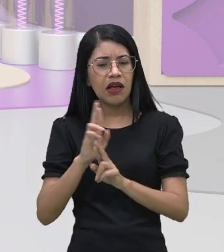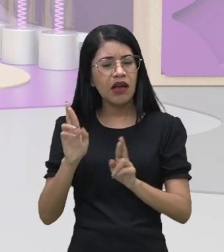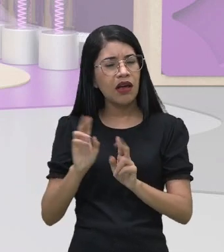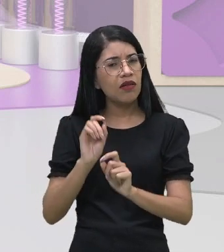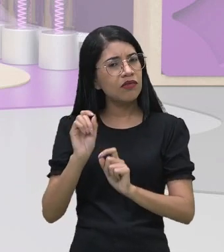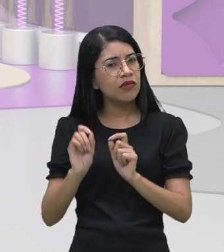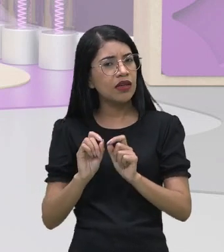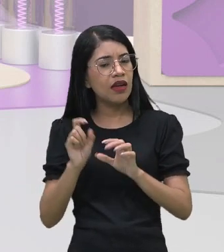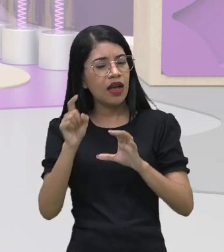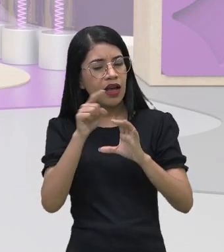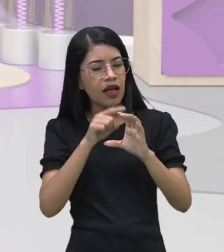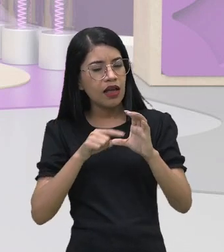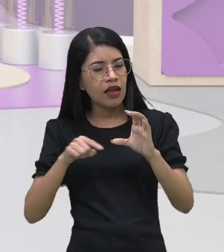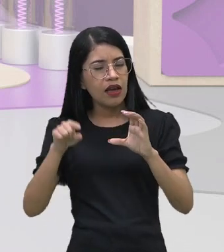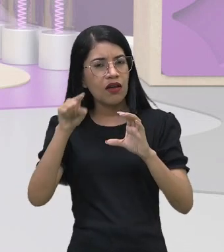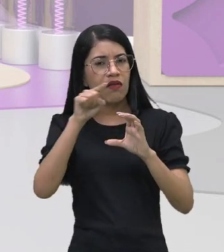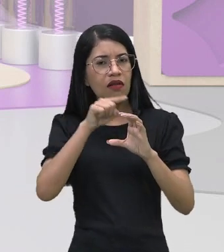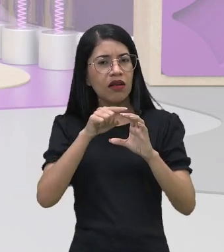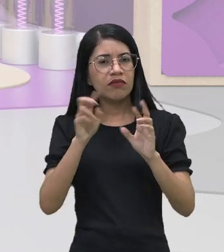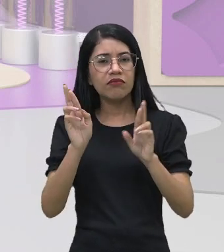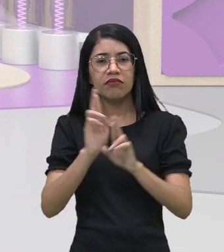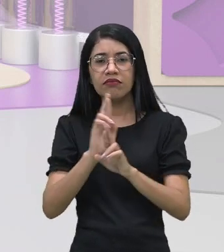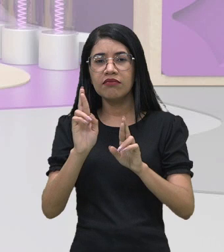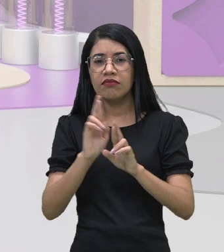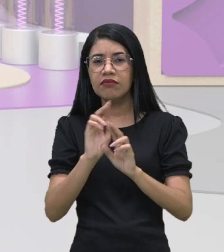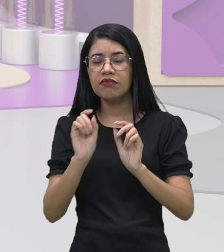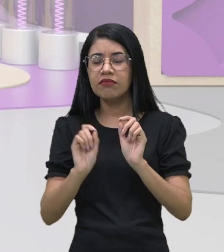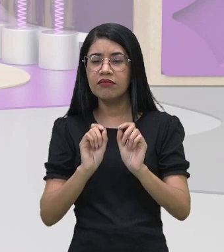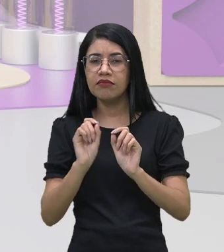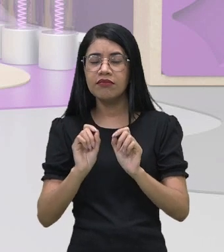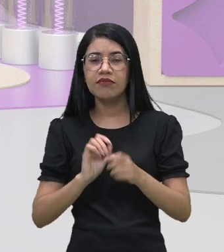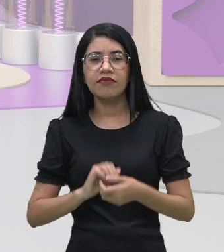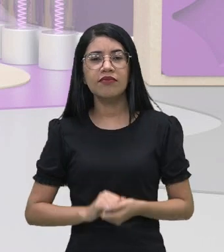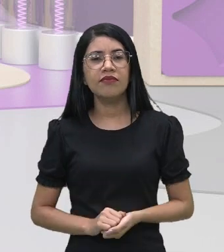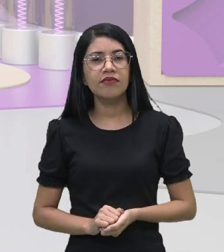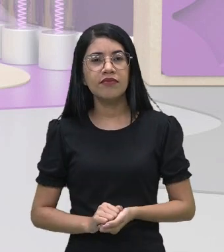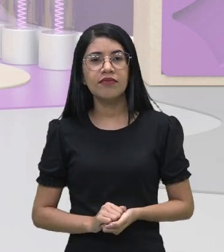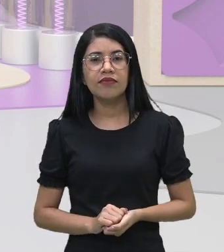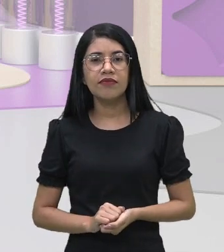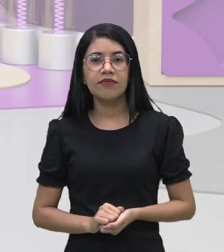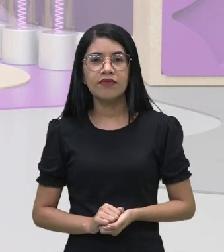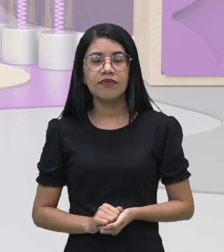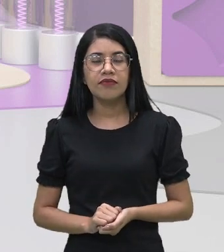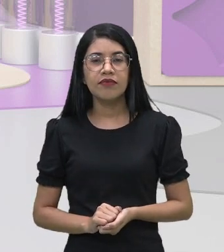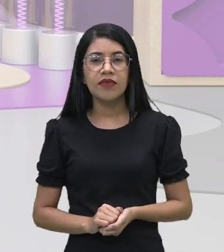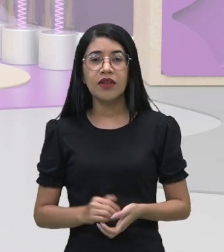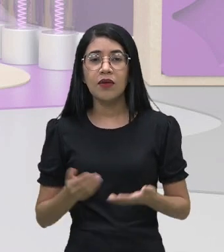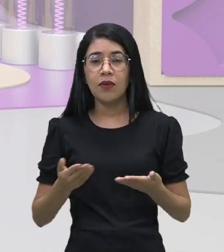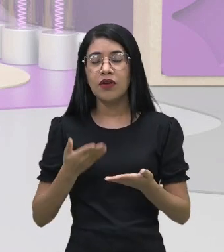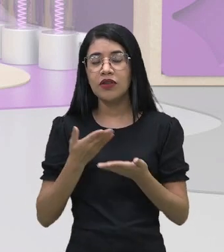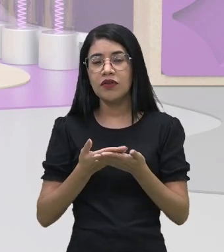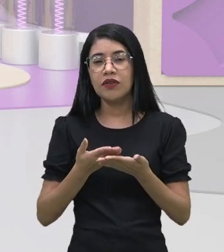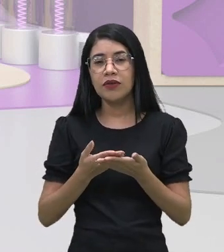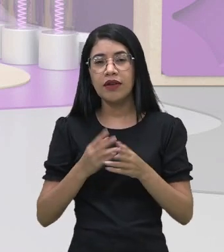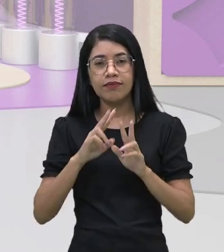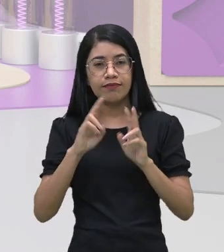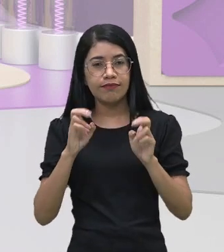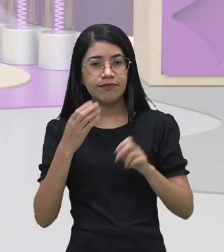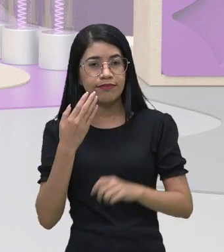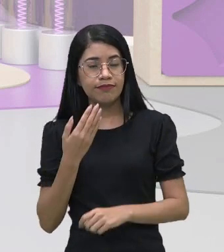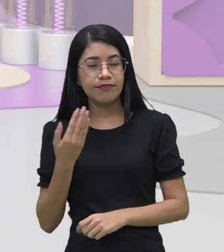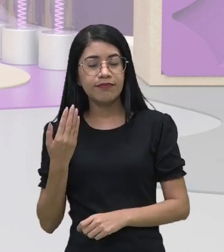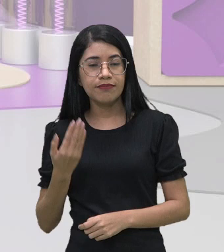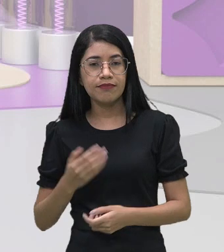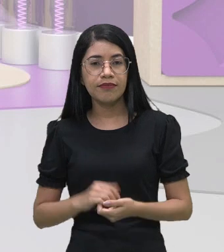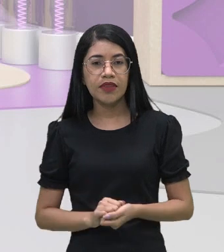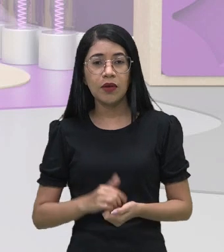à circunferência, a um círculo? Né? Muito bem, nós veremos isso na nossa aula.